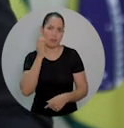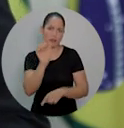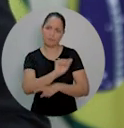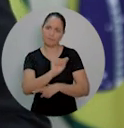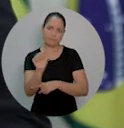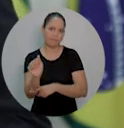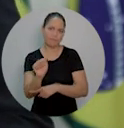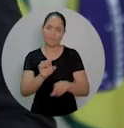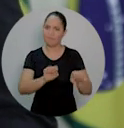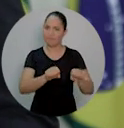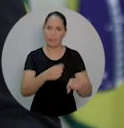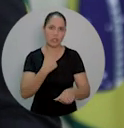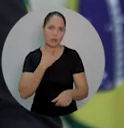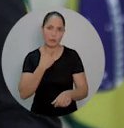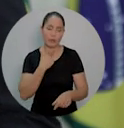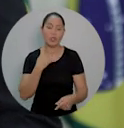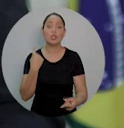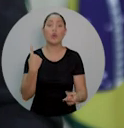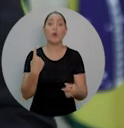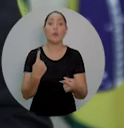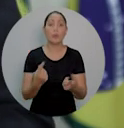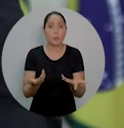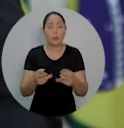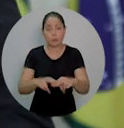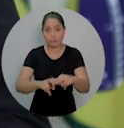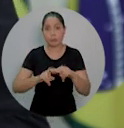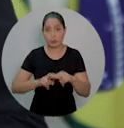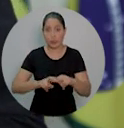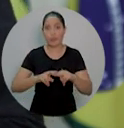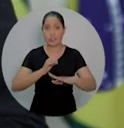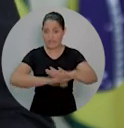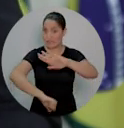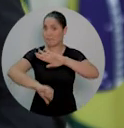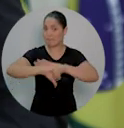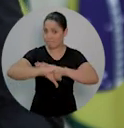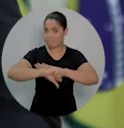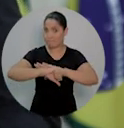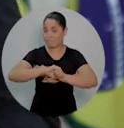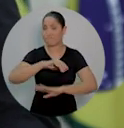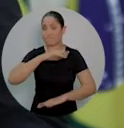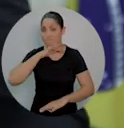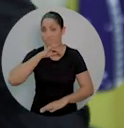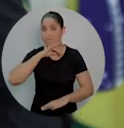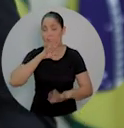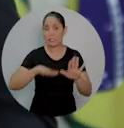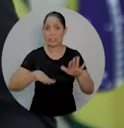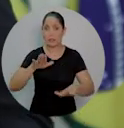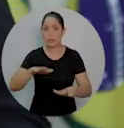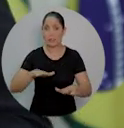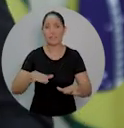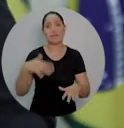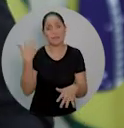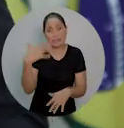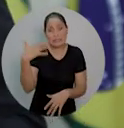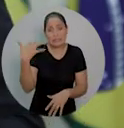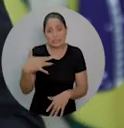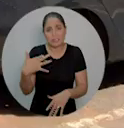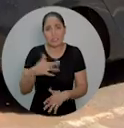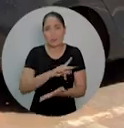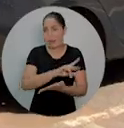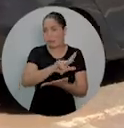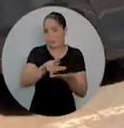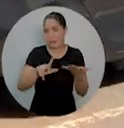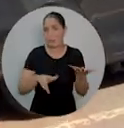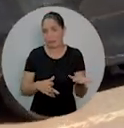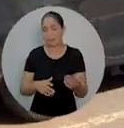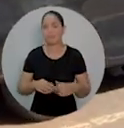celular ao volante. E, consequência desta referida imprudência, pode ser mais onerosa em vários aspectos.